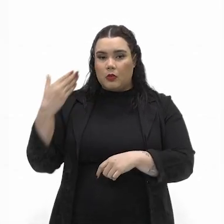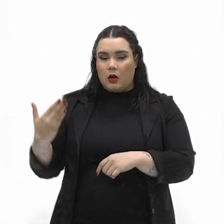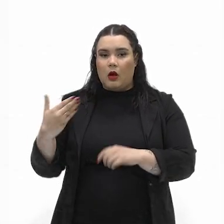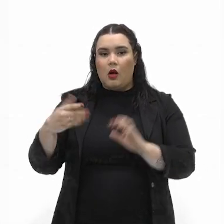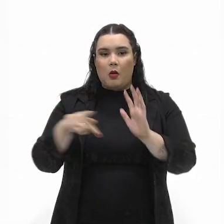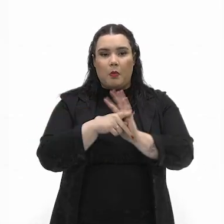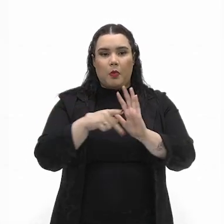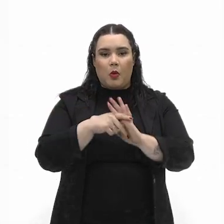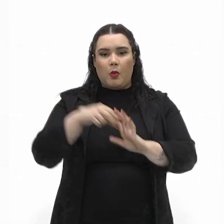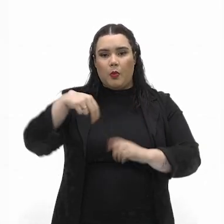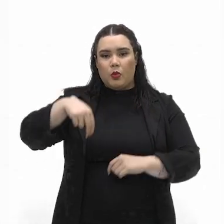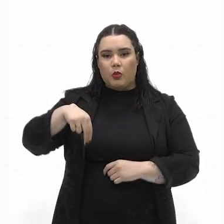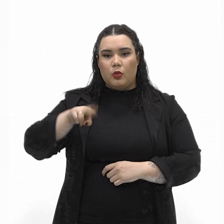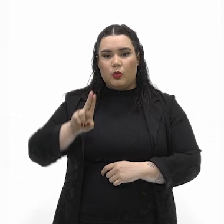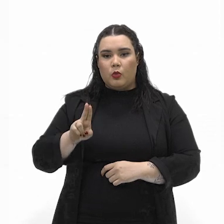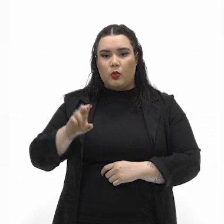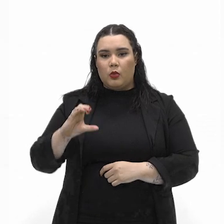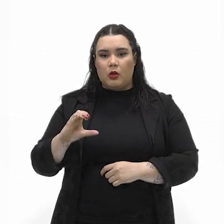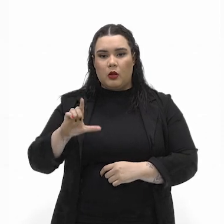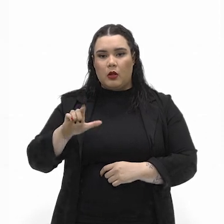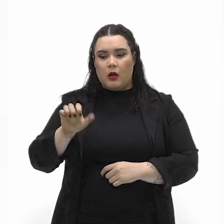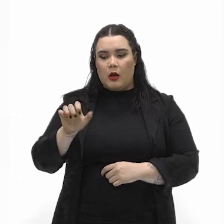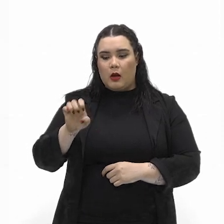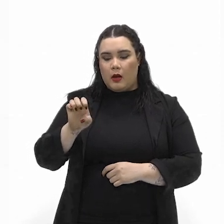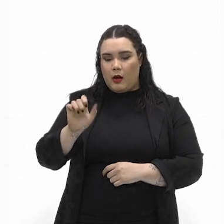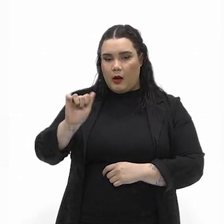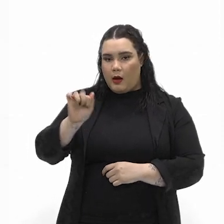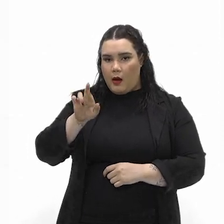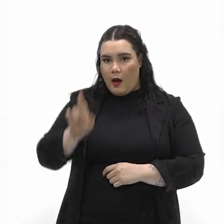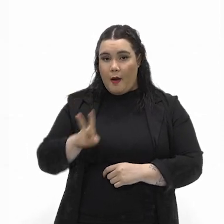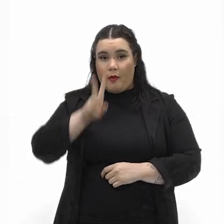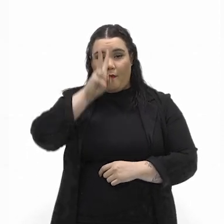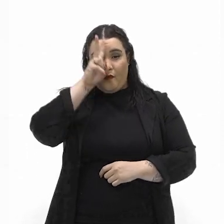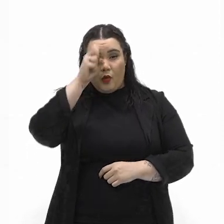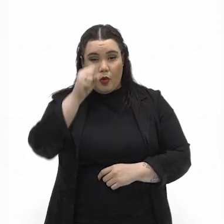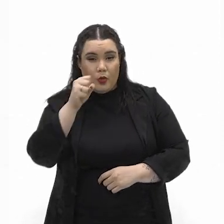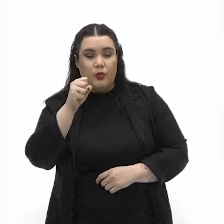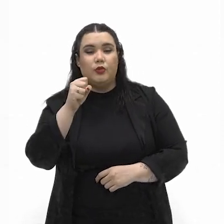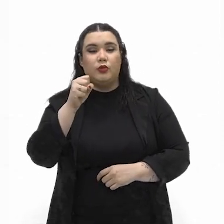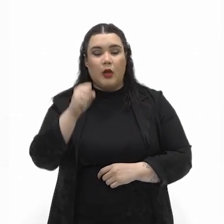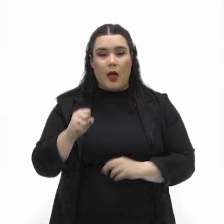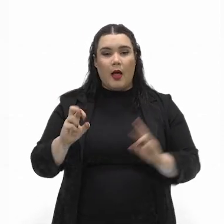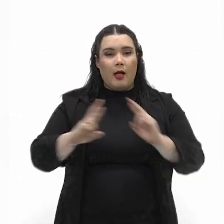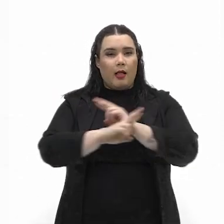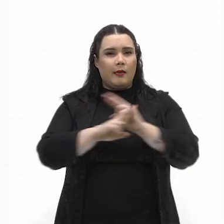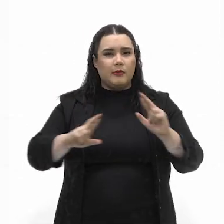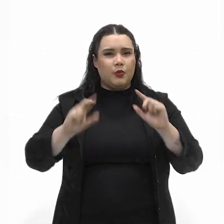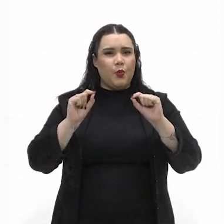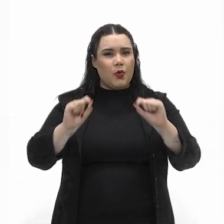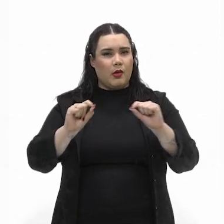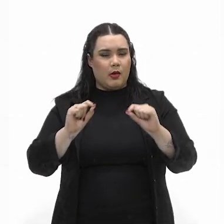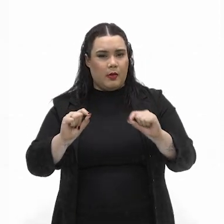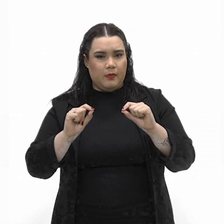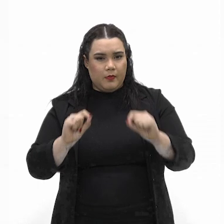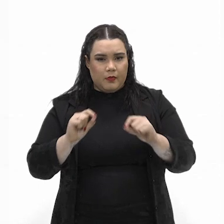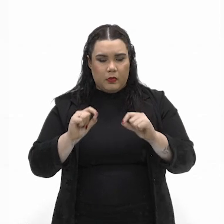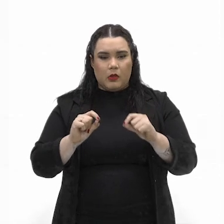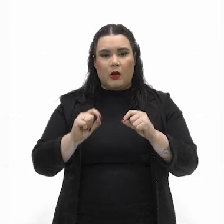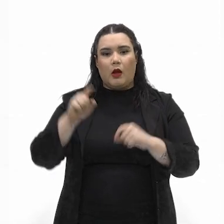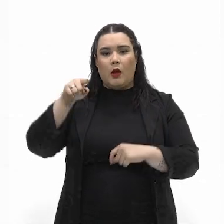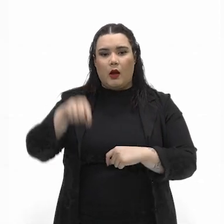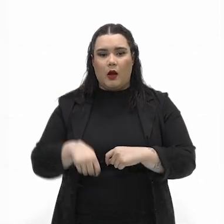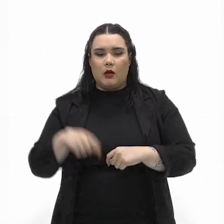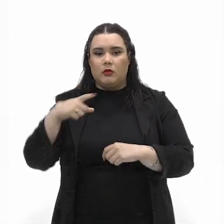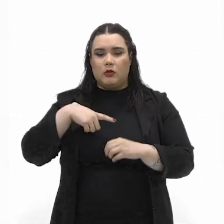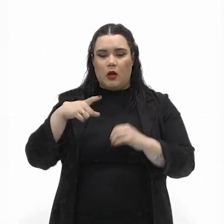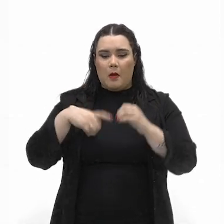nuclear forte. A força nuclear forte, então, ela está relacionada aí com a ligação